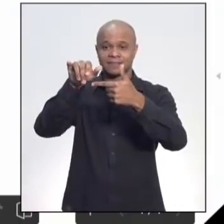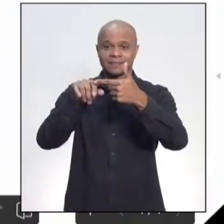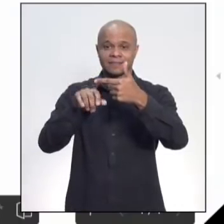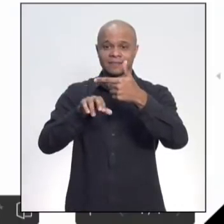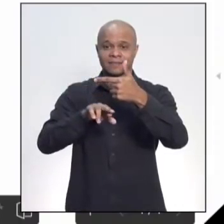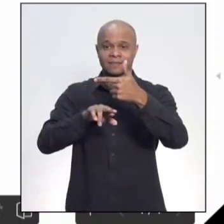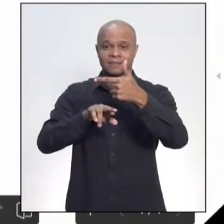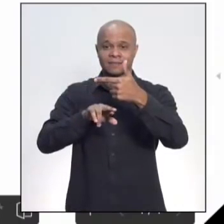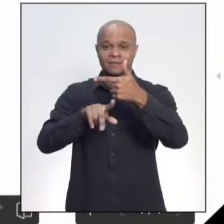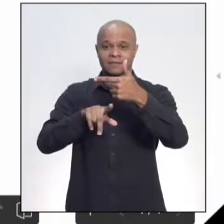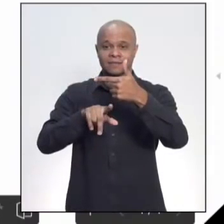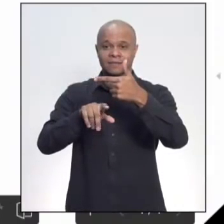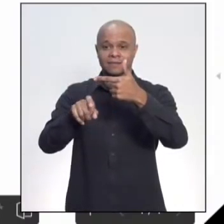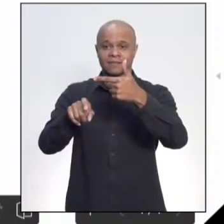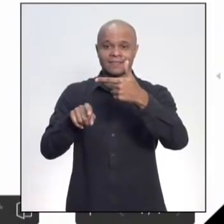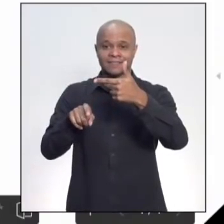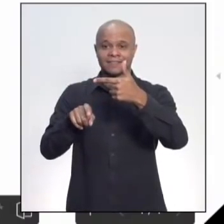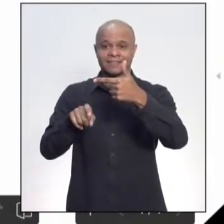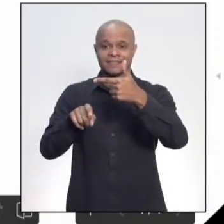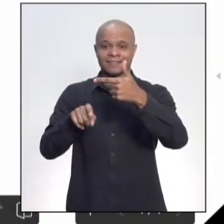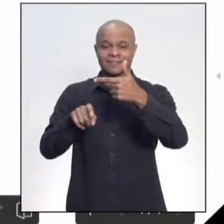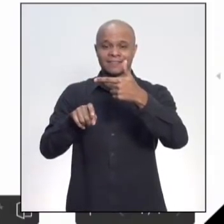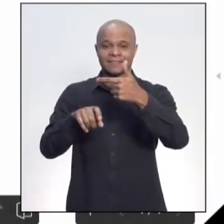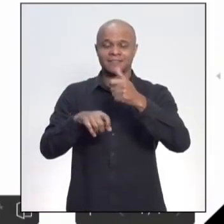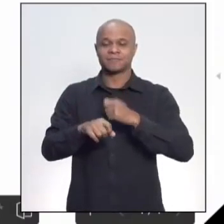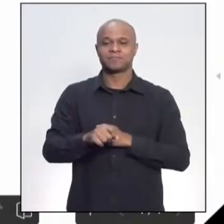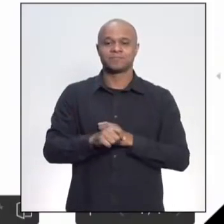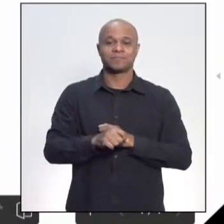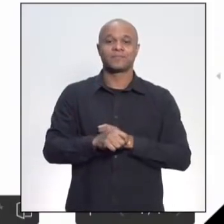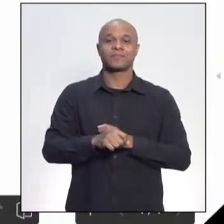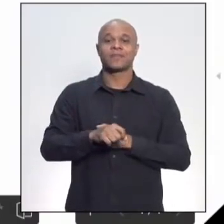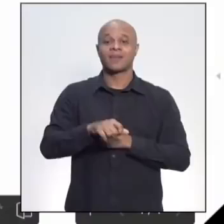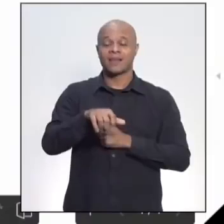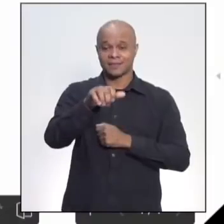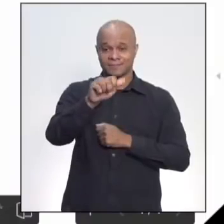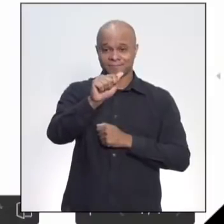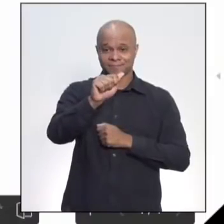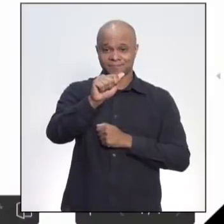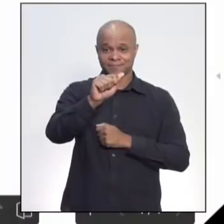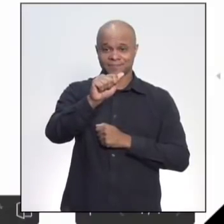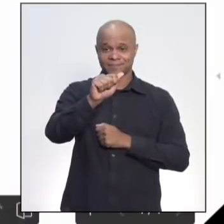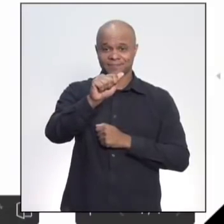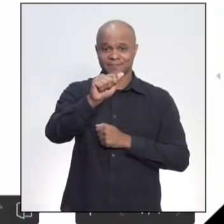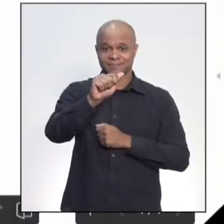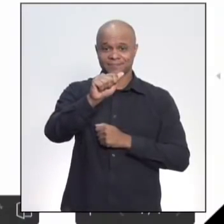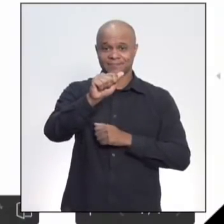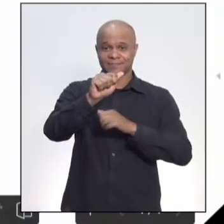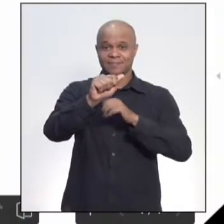variação do x. Ou seja, o meu A é